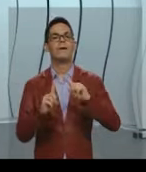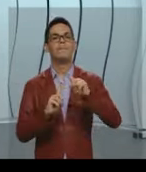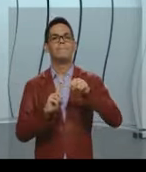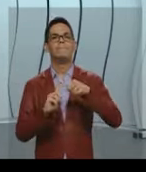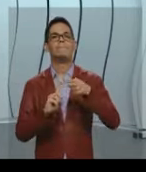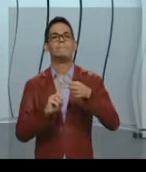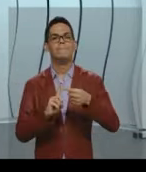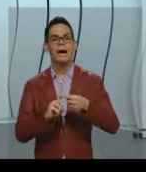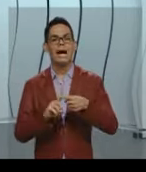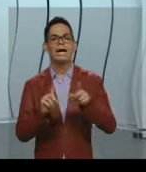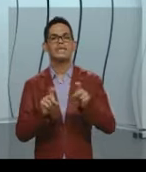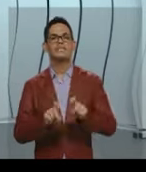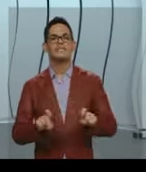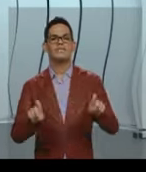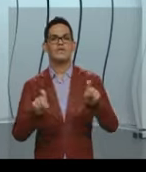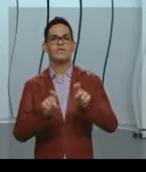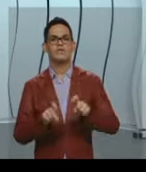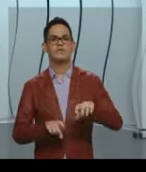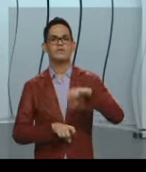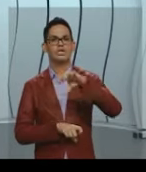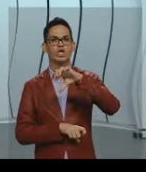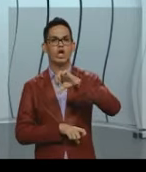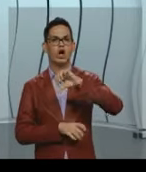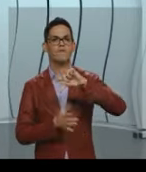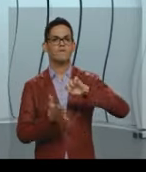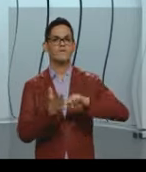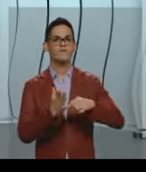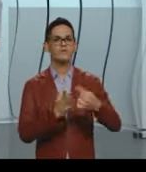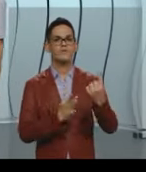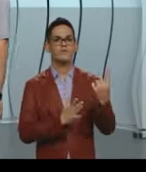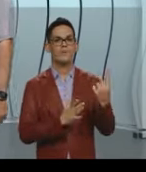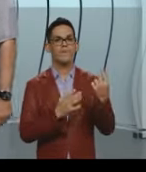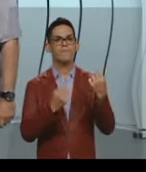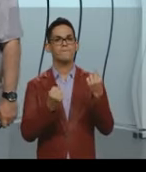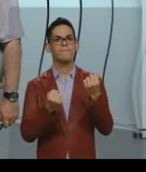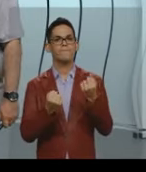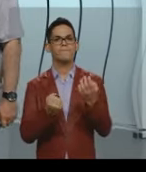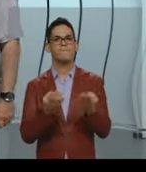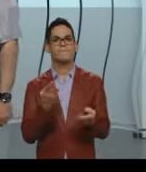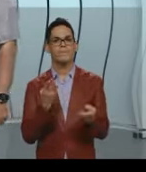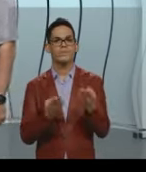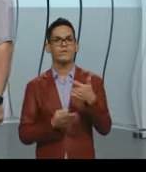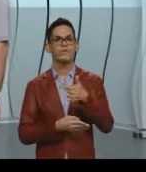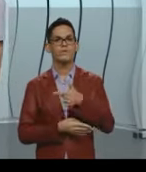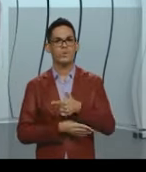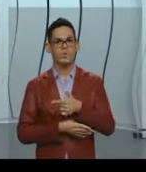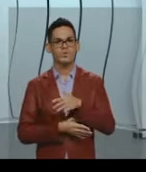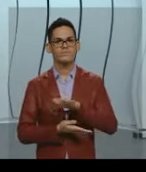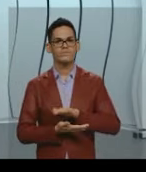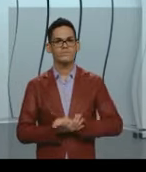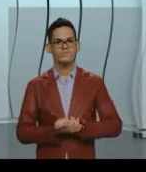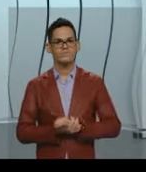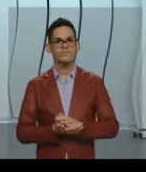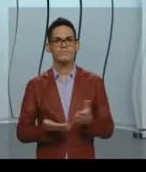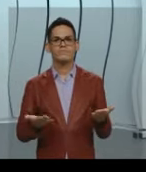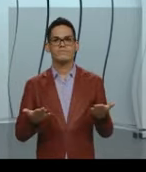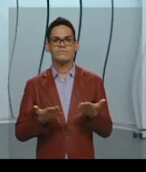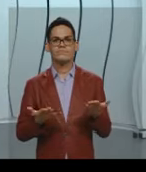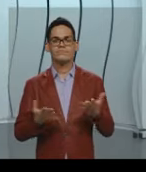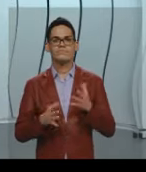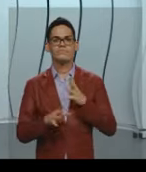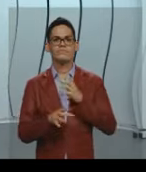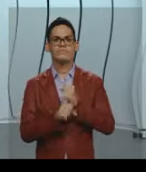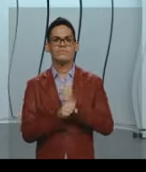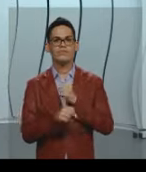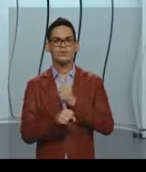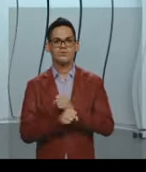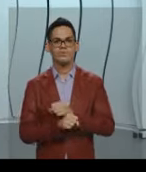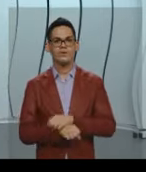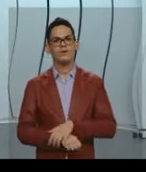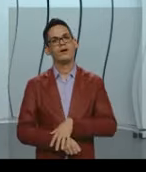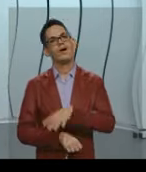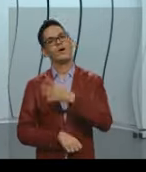que é 9,1, vezes o peso 2. E aí, nós vamos somar embaixo os pesos. Então, 4 mais 3 mais